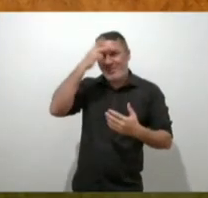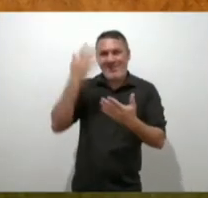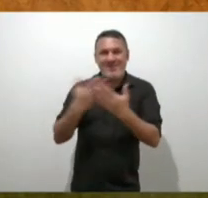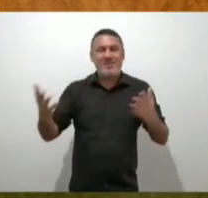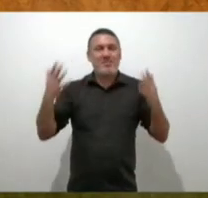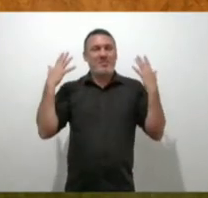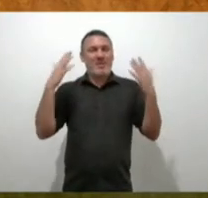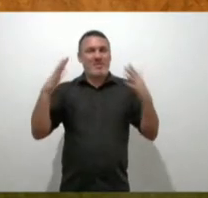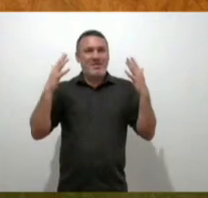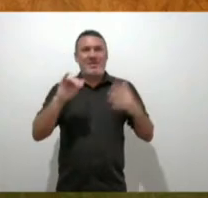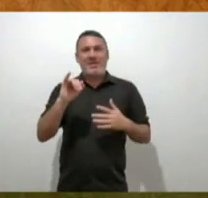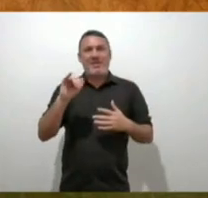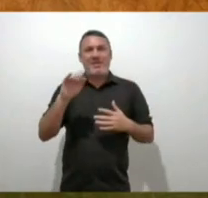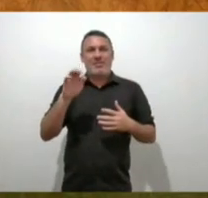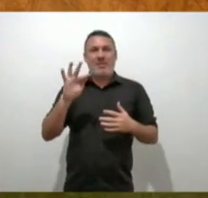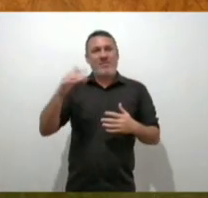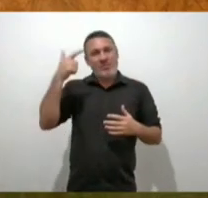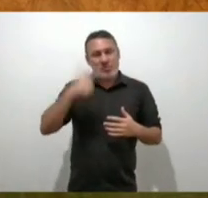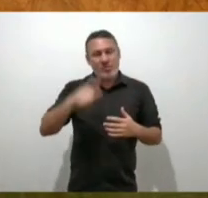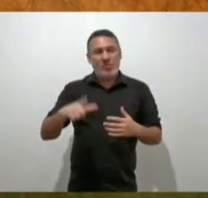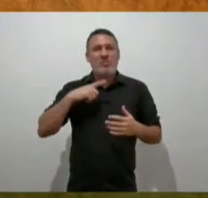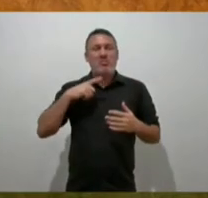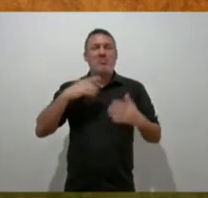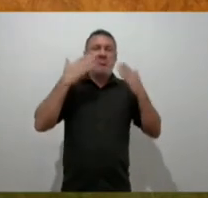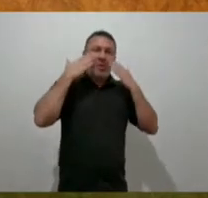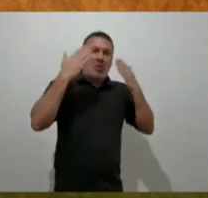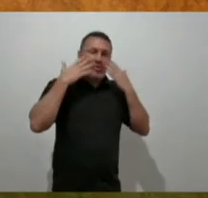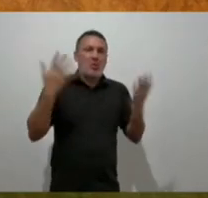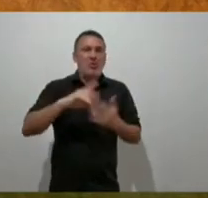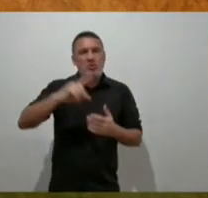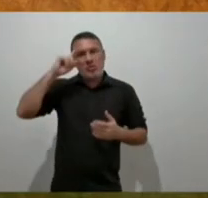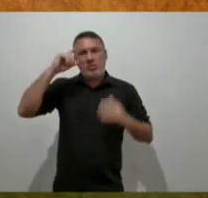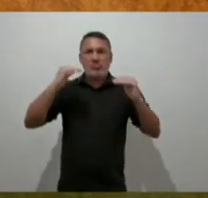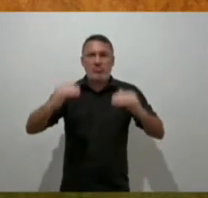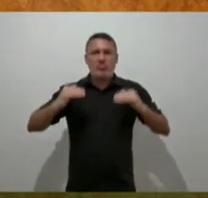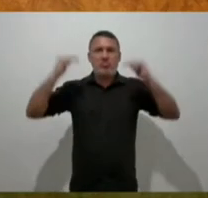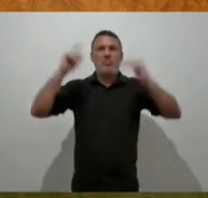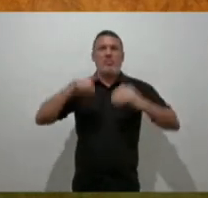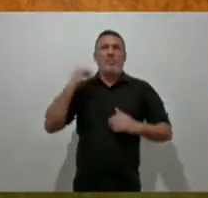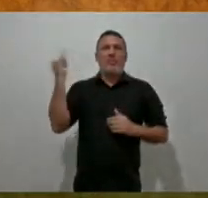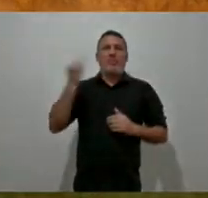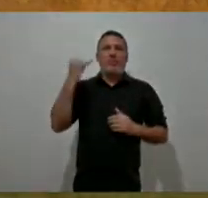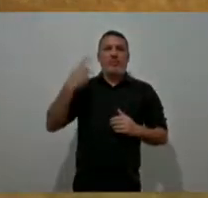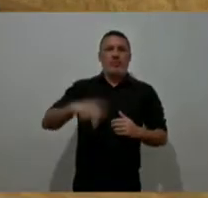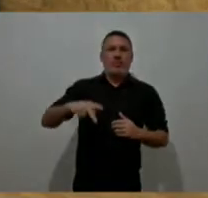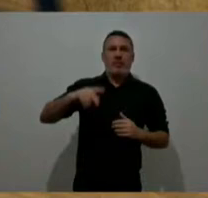vez por trazer esse evento de tão relevância ao nosso estado.